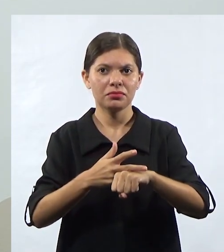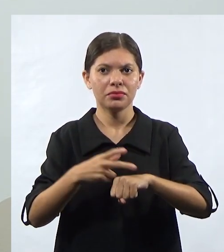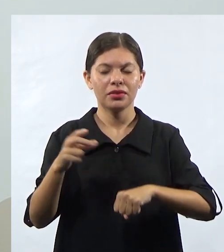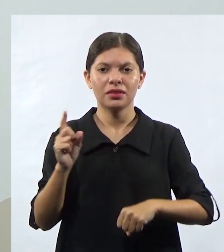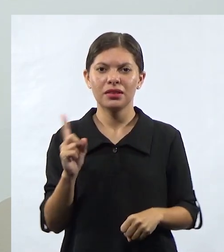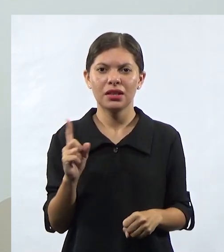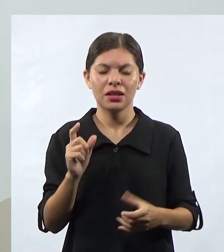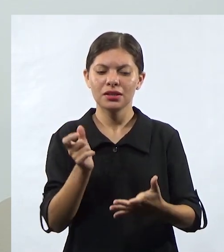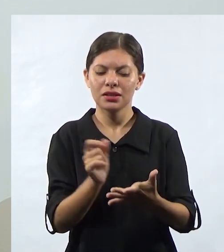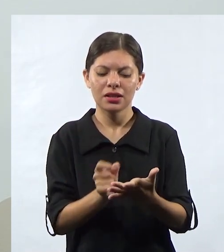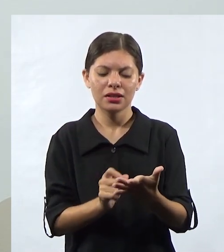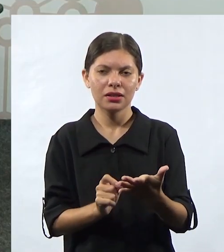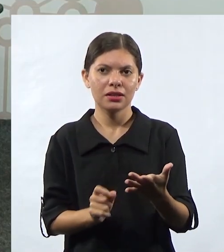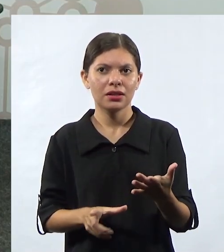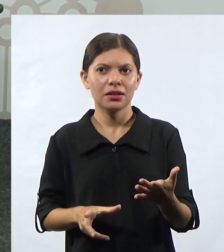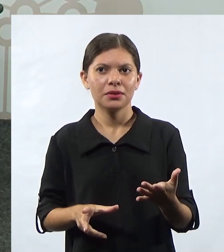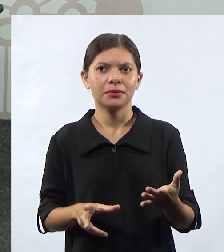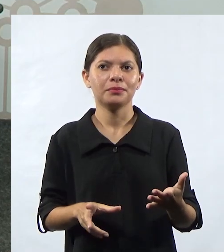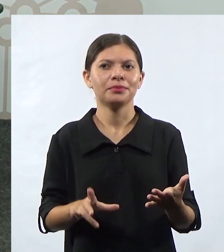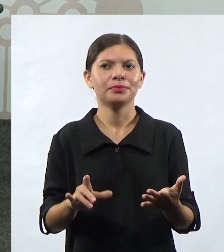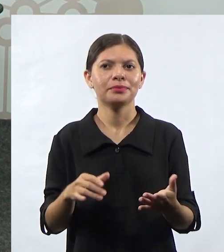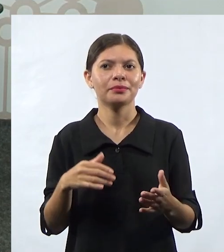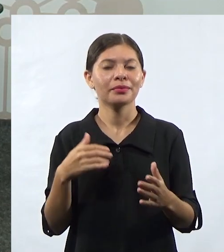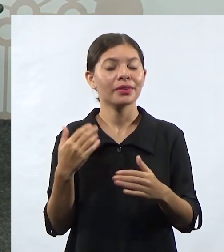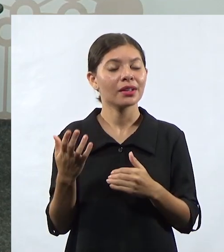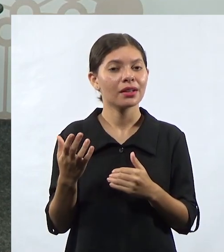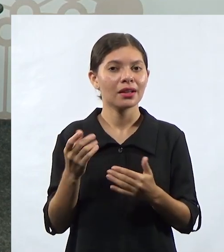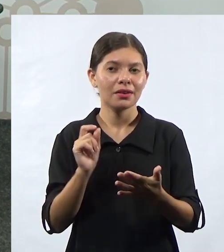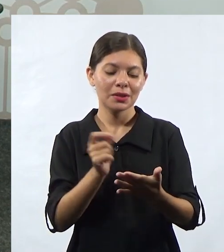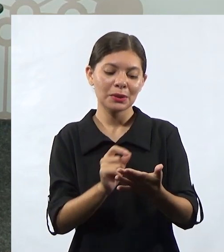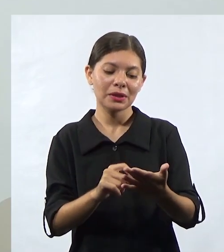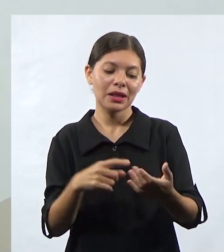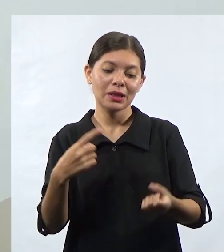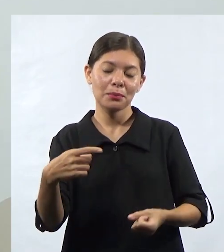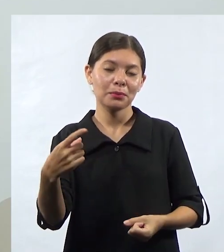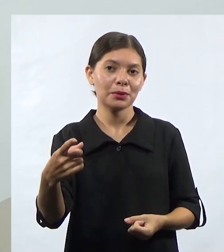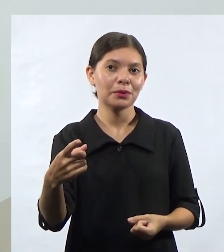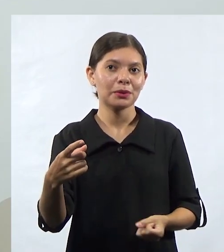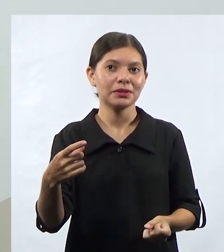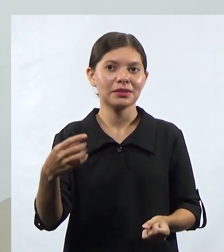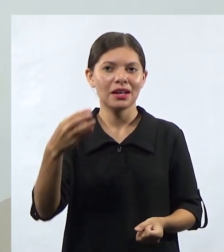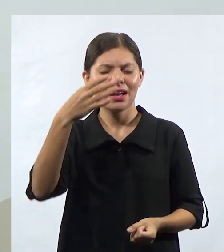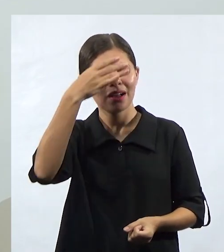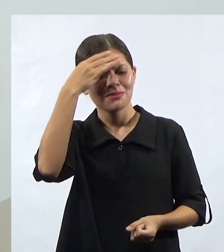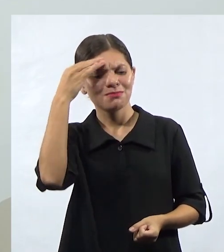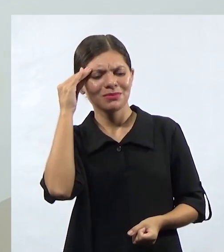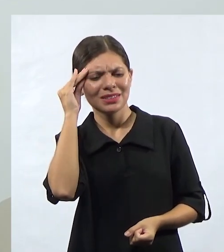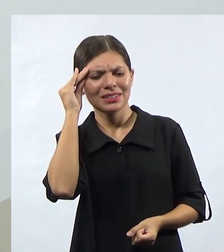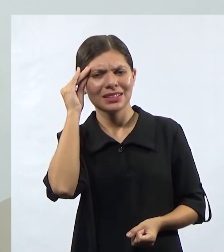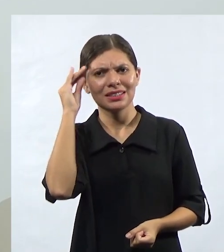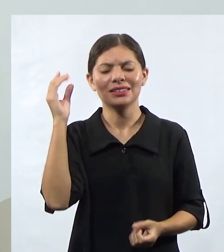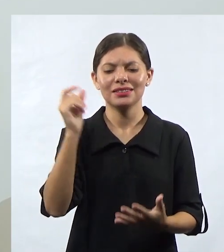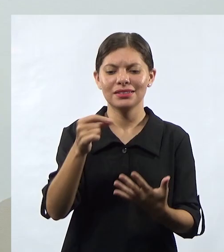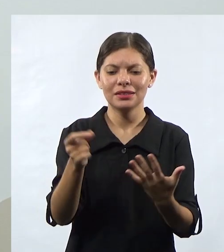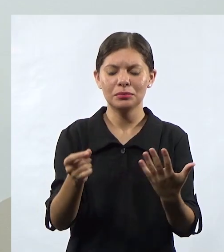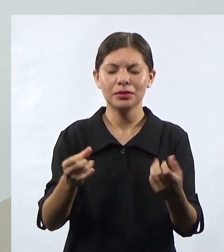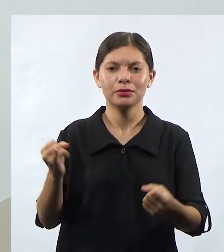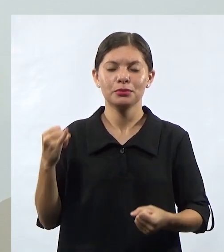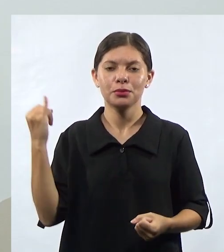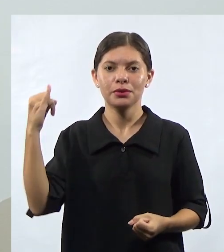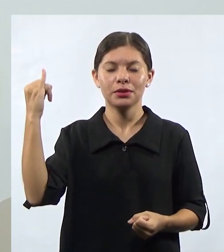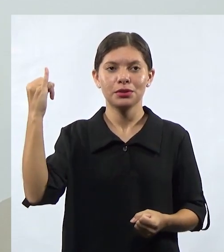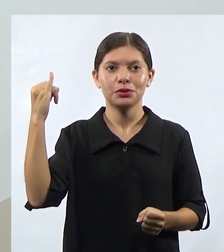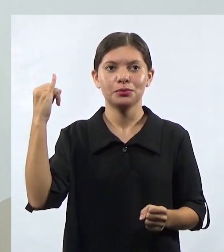só anotando e você deixa para anotar, né? Depois, aí você perde vários elementos importantes. Então, o ideal é